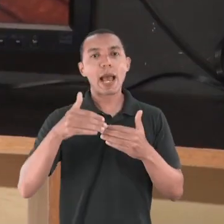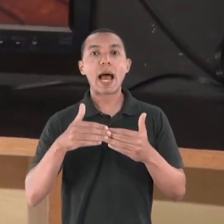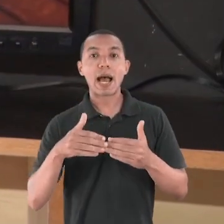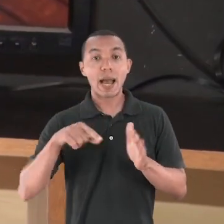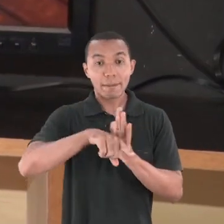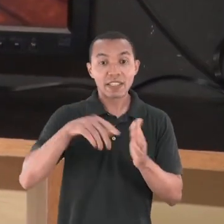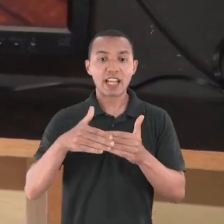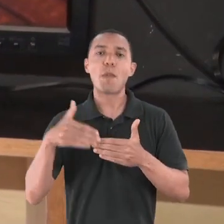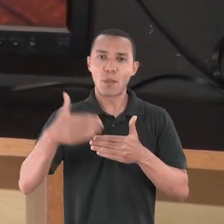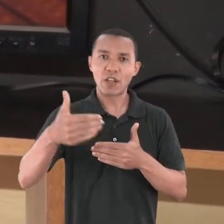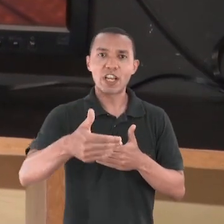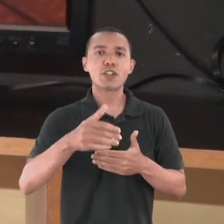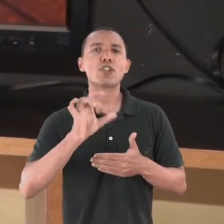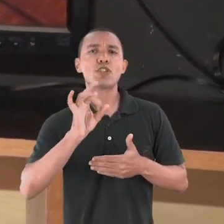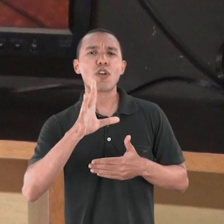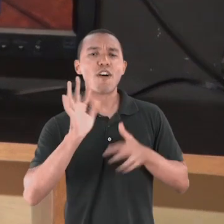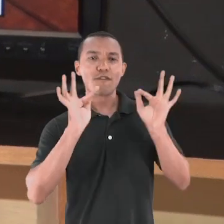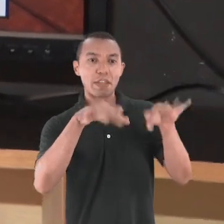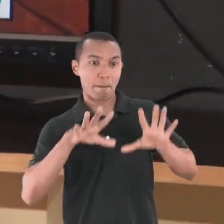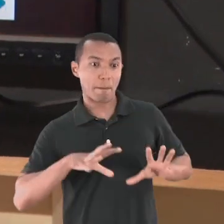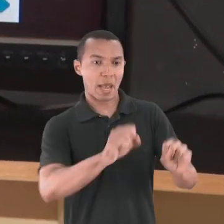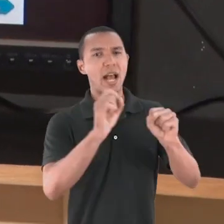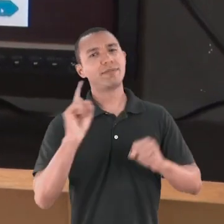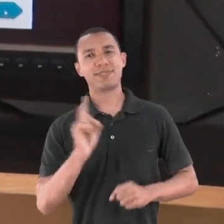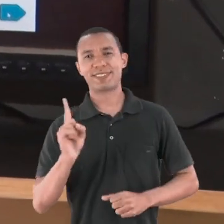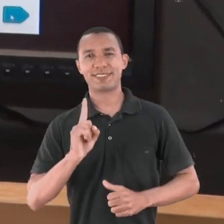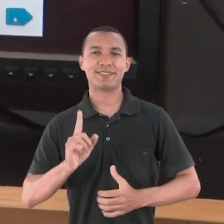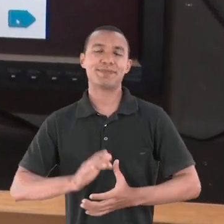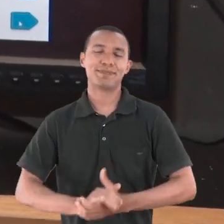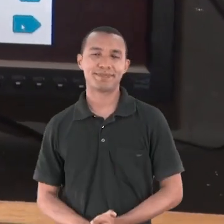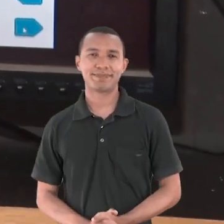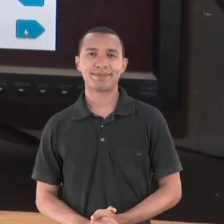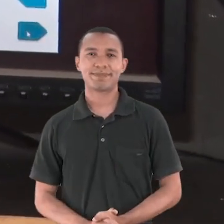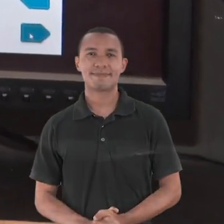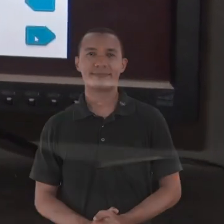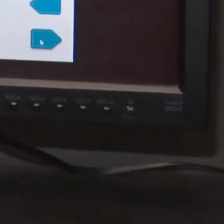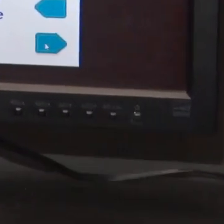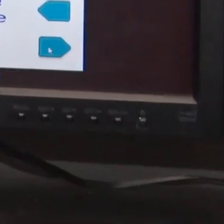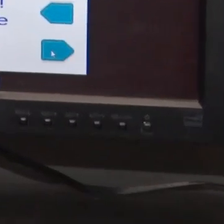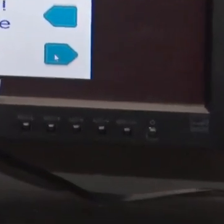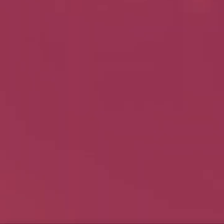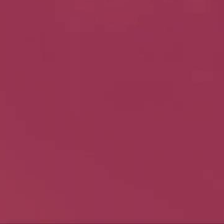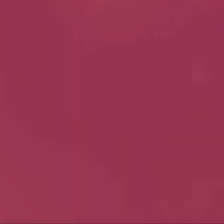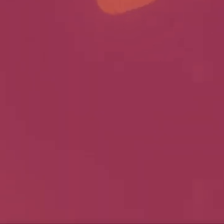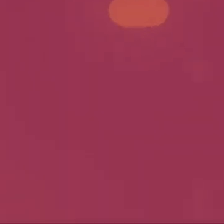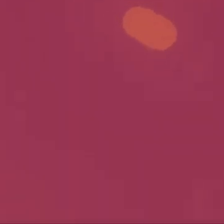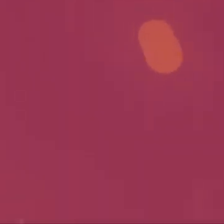e chegue ao final entendendo que a pesquisa é um processo, não apenas um produto final.